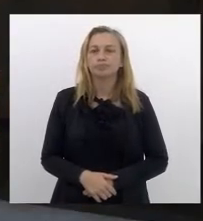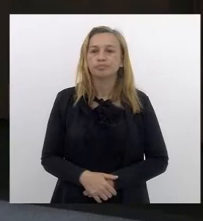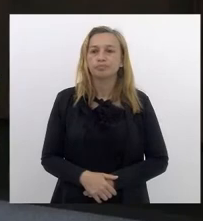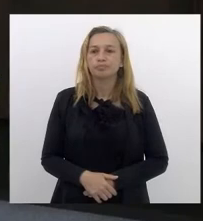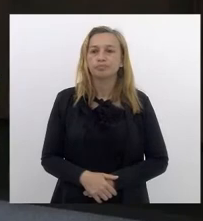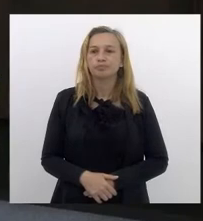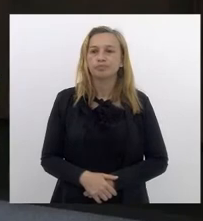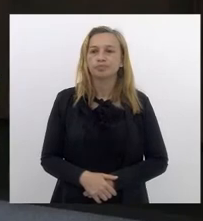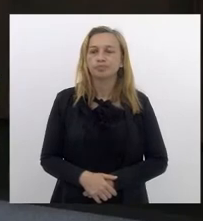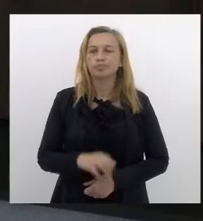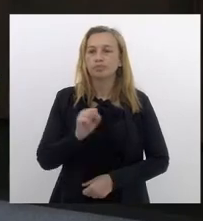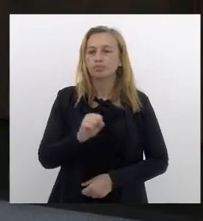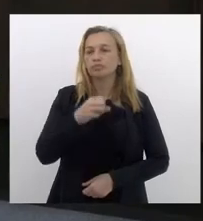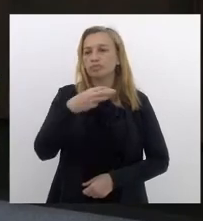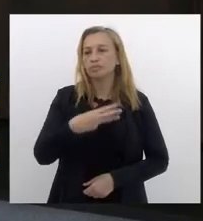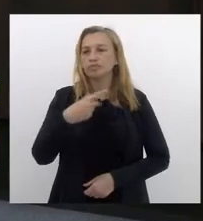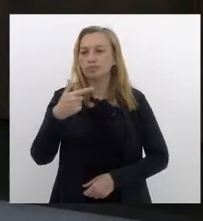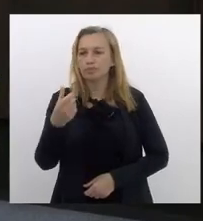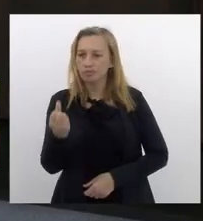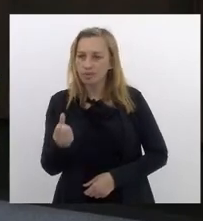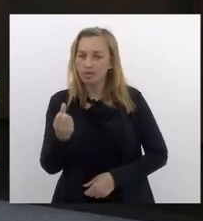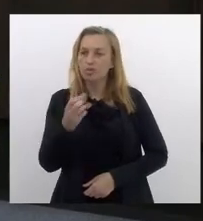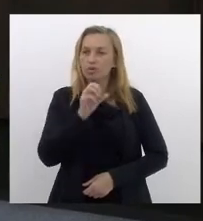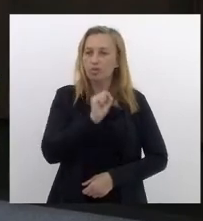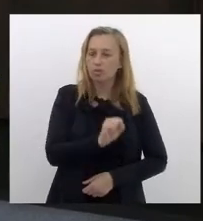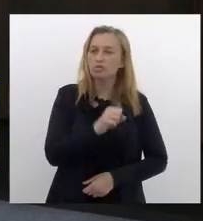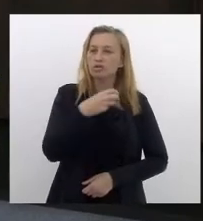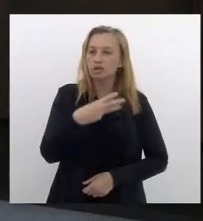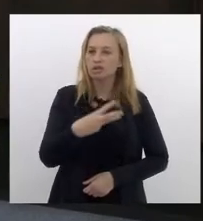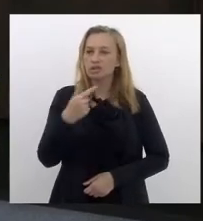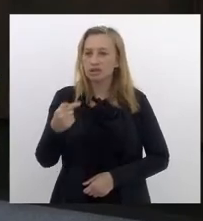Parecer no 836 e no 837, ok, deputado?